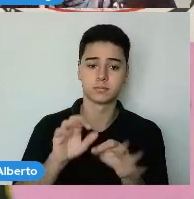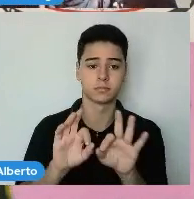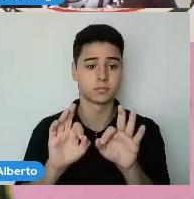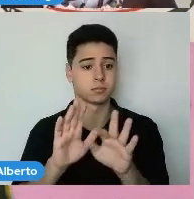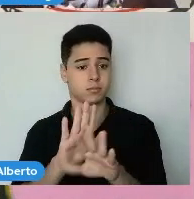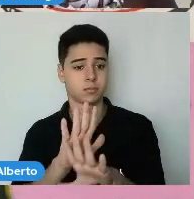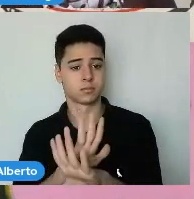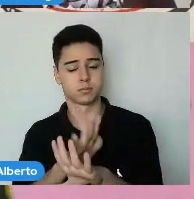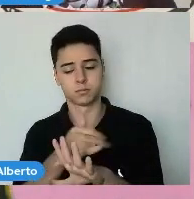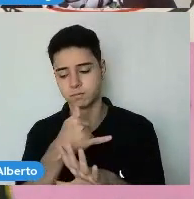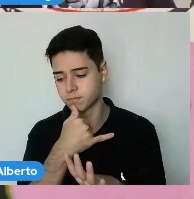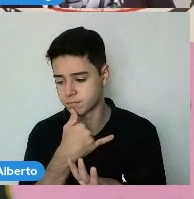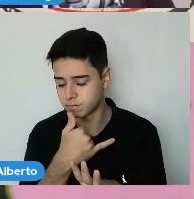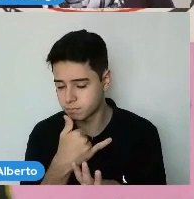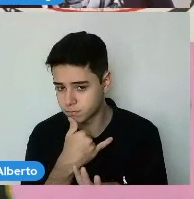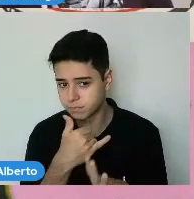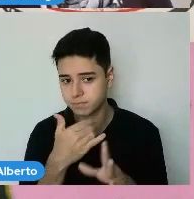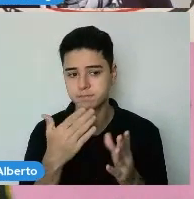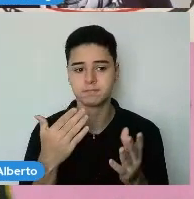do luto, né,